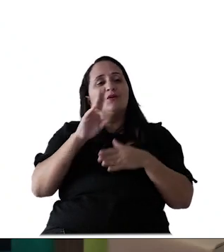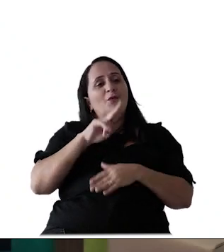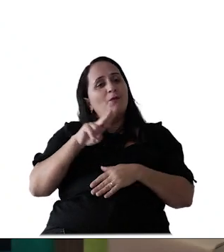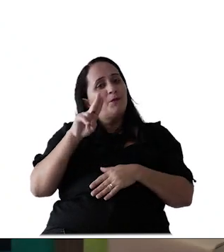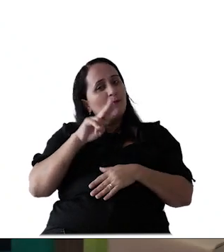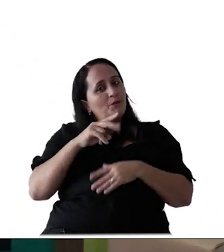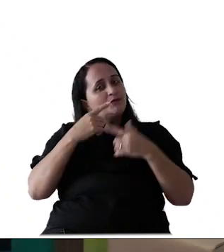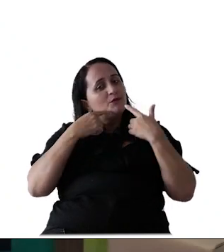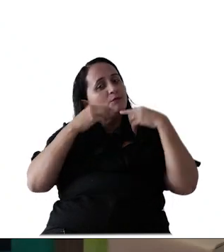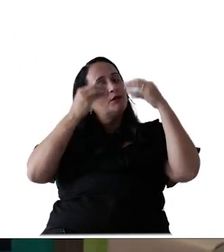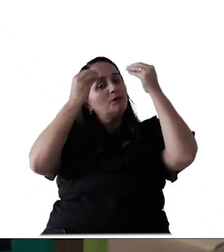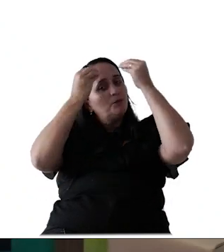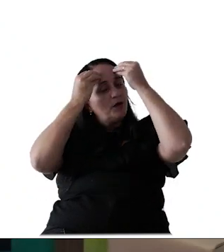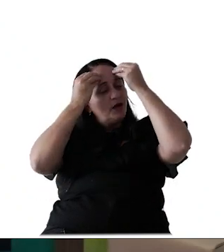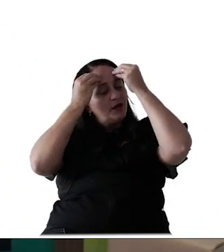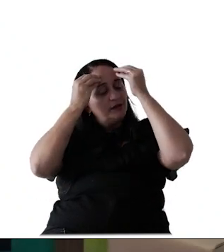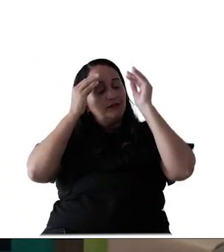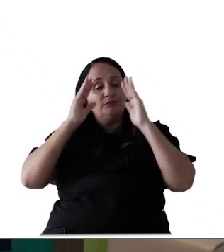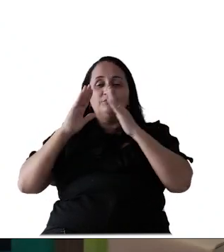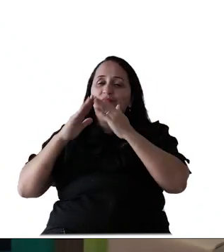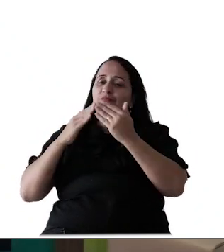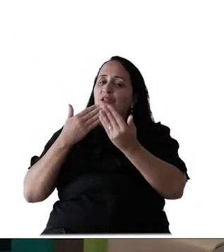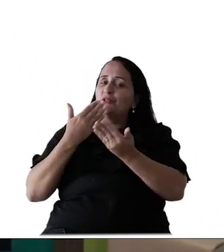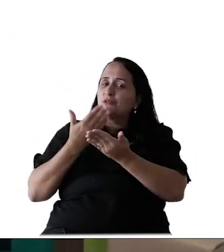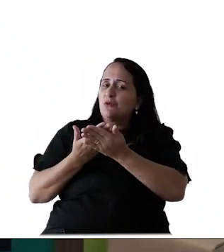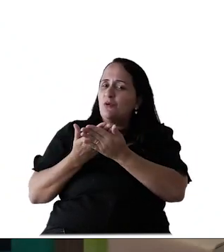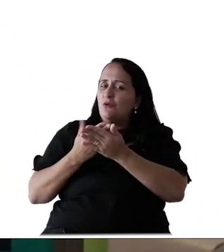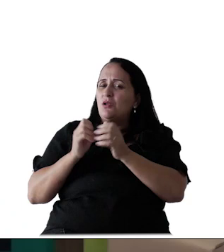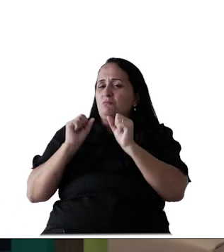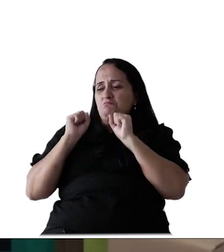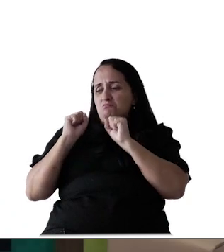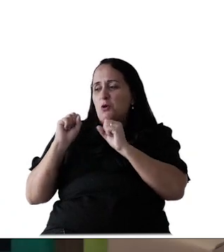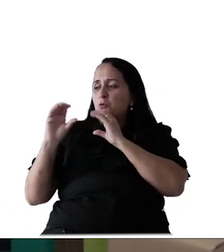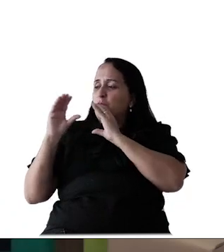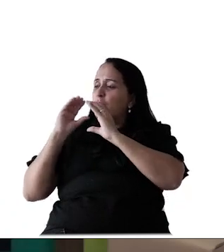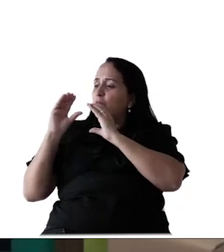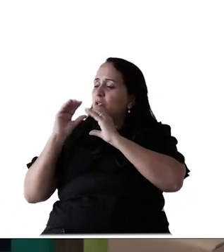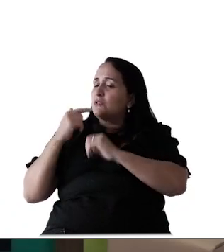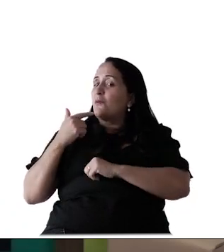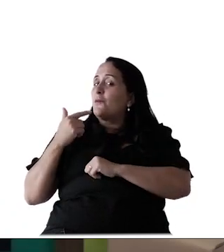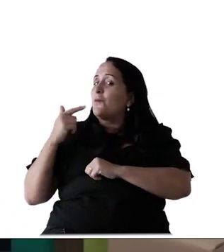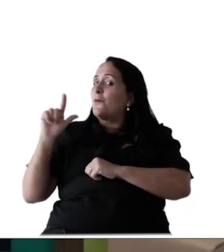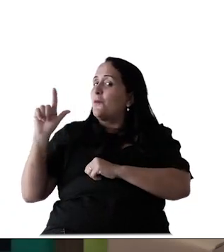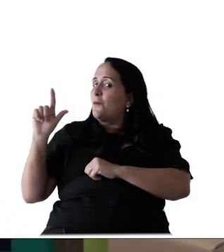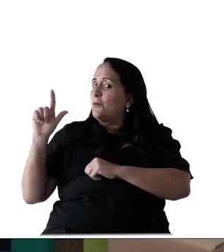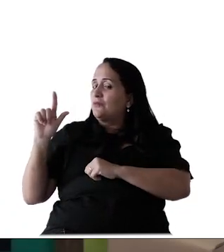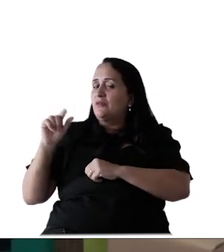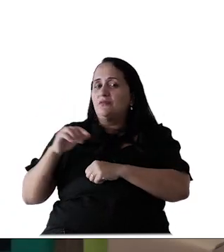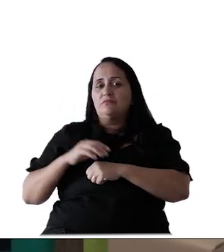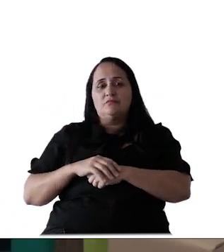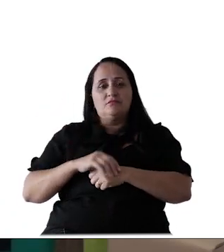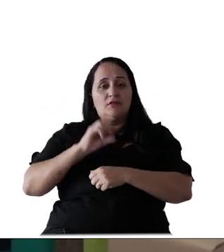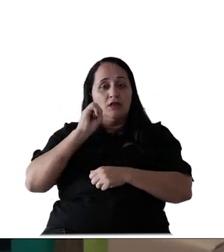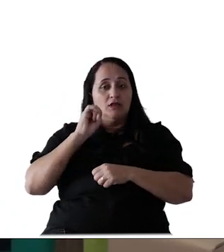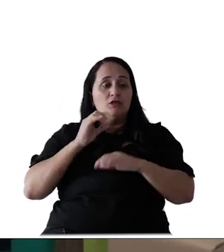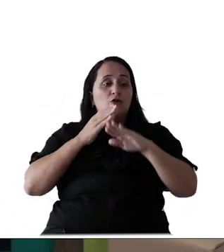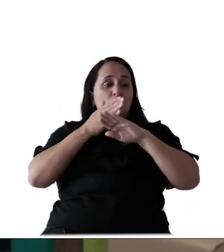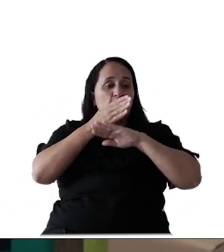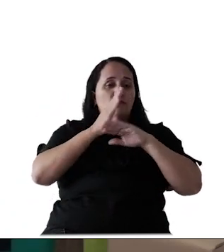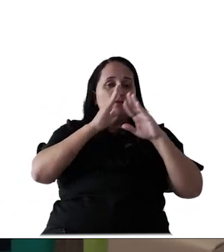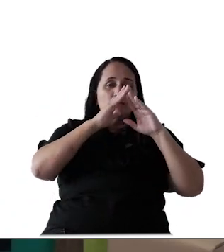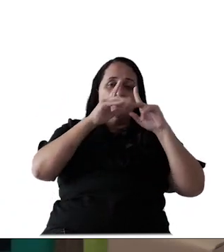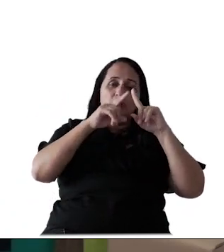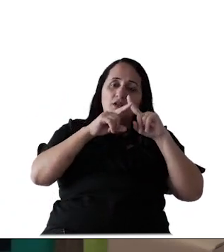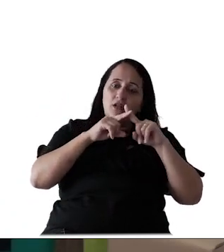Na escola, em outra situação comunicativa, utilizamos outra linguagem. Se eu vou à igreja, eu utilizo outro tipo